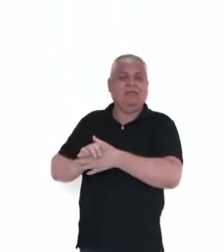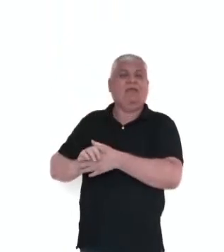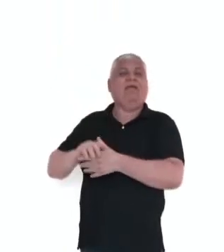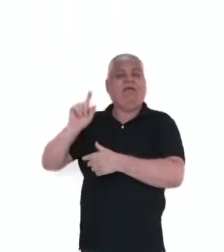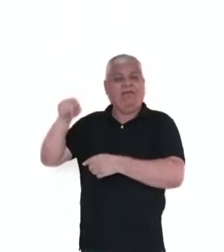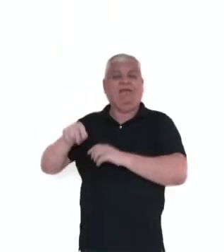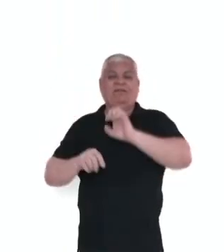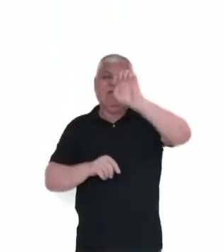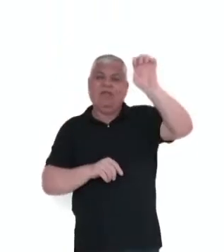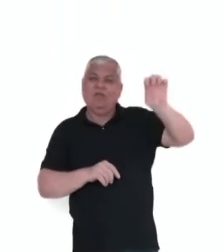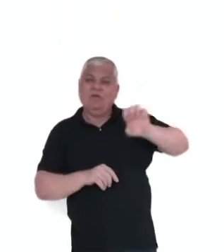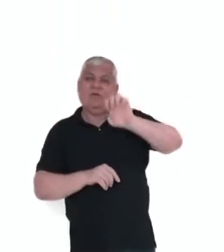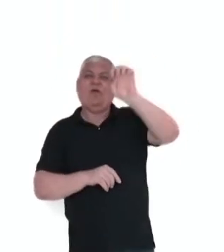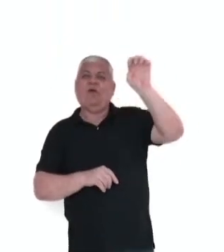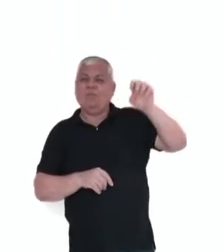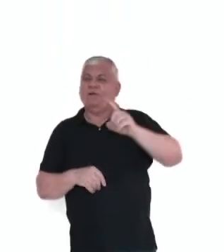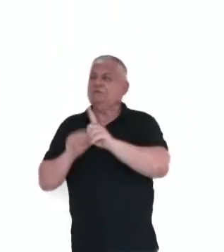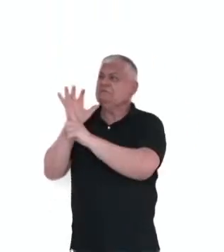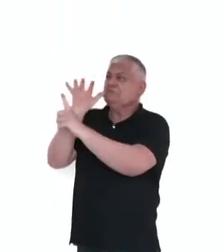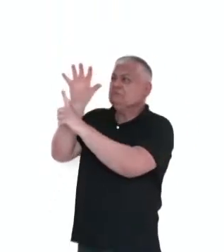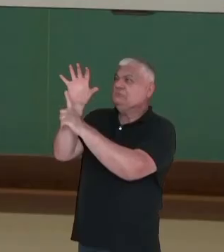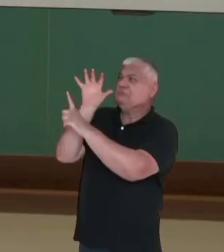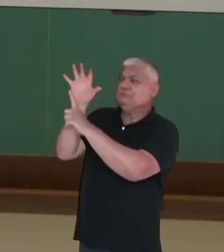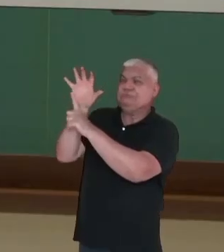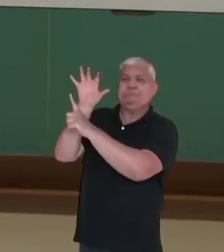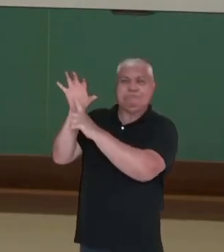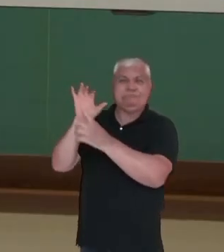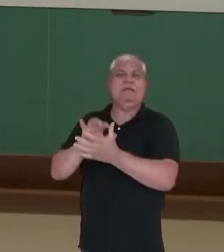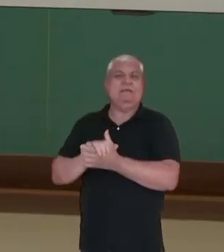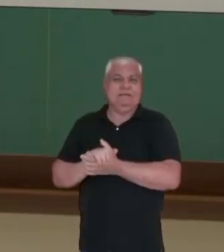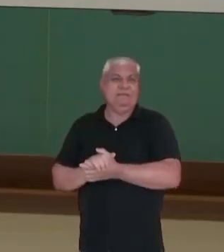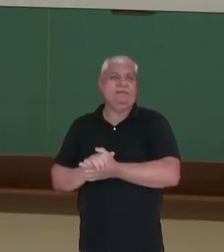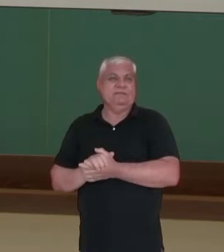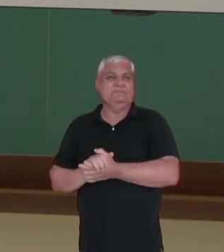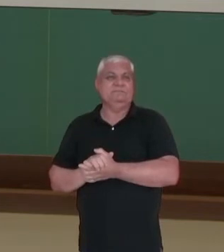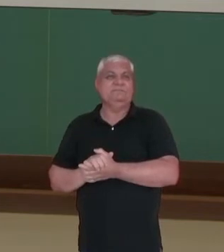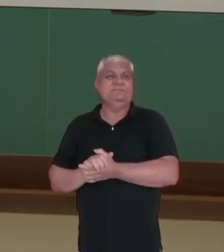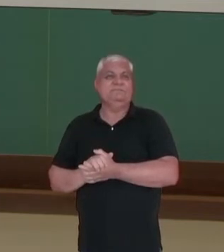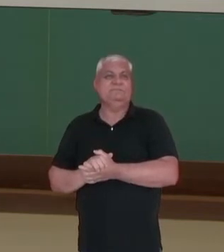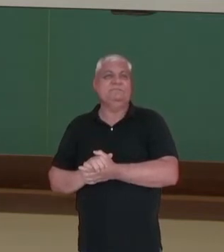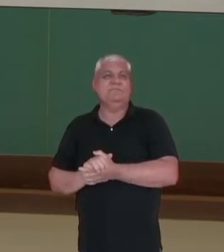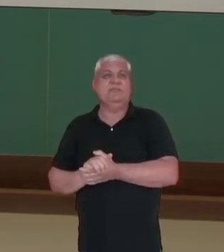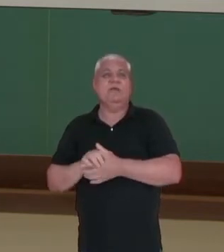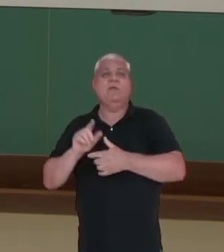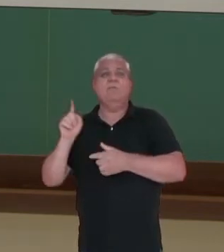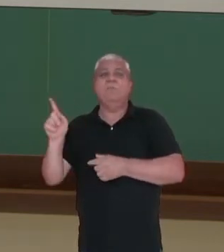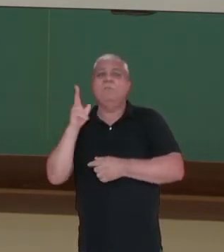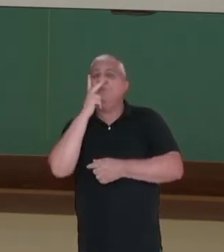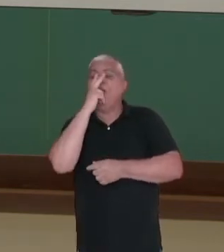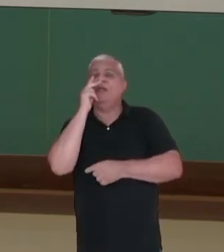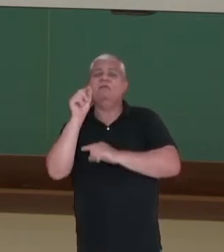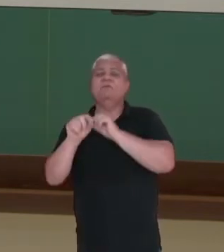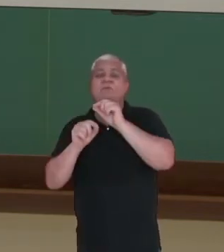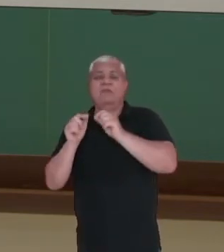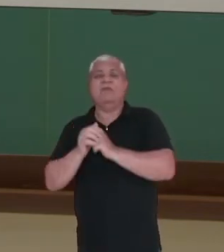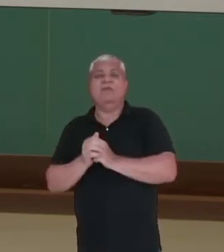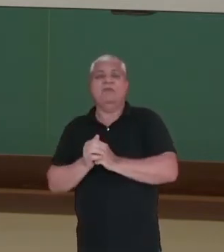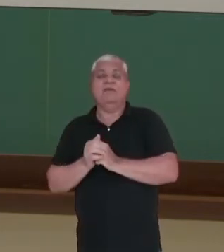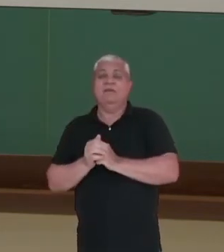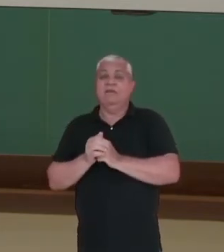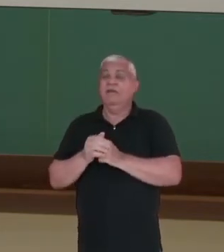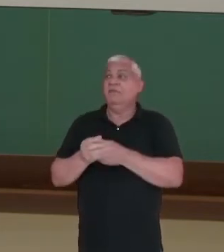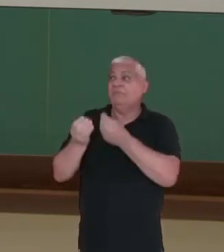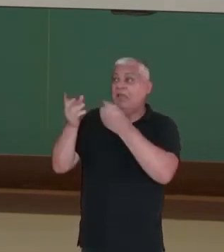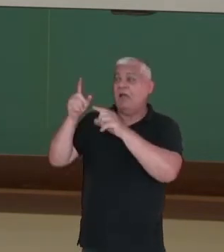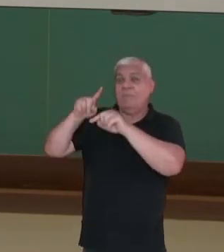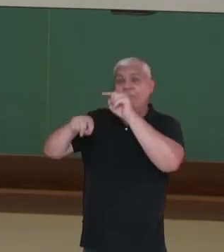desses antigos países colonizadores, né, chamados de metrópoles. aparecendo então como fornecedores de